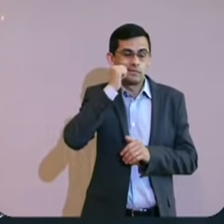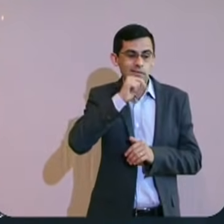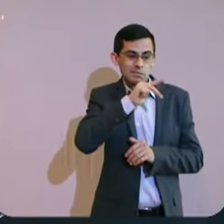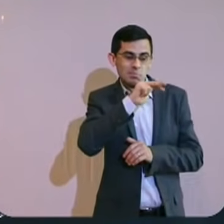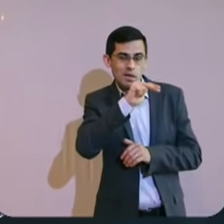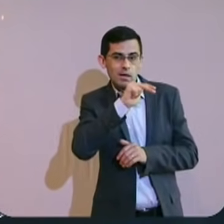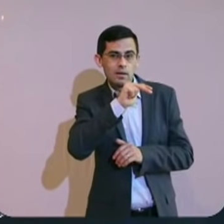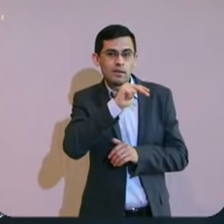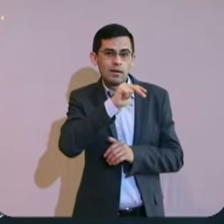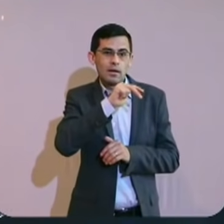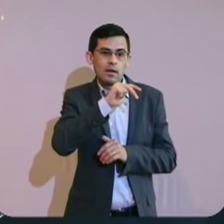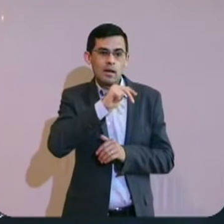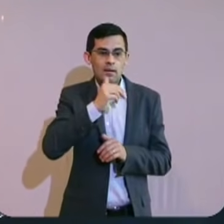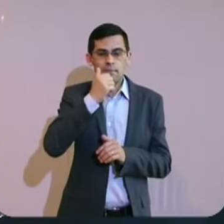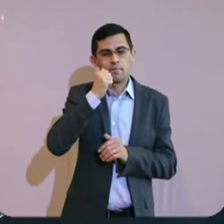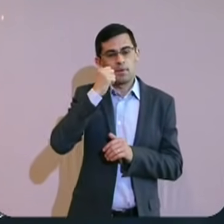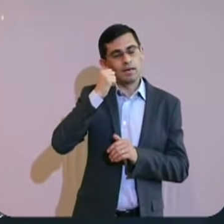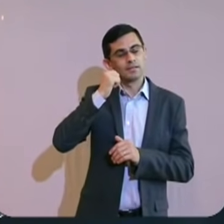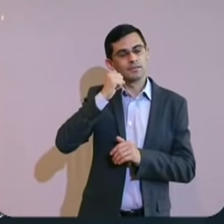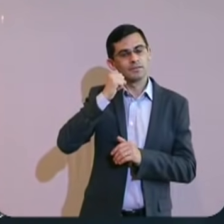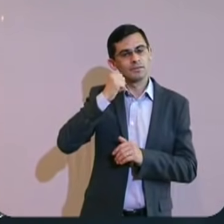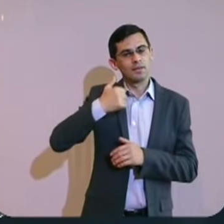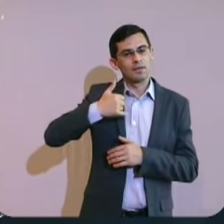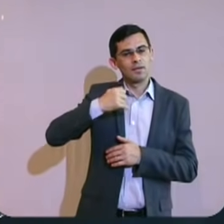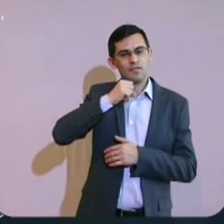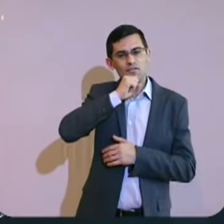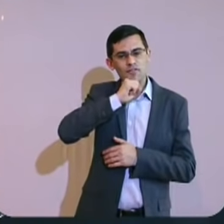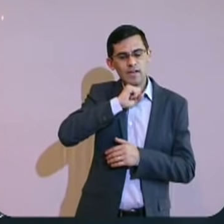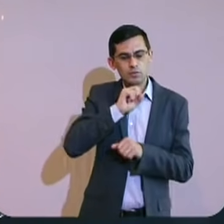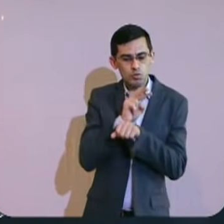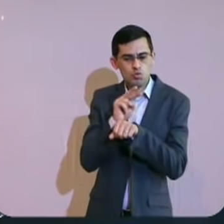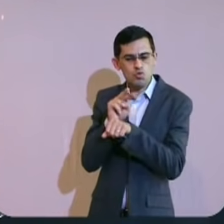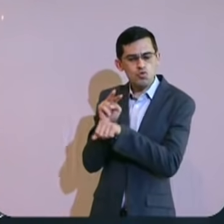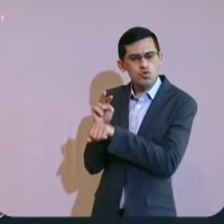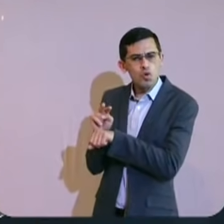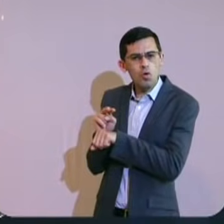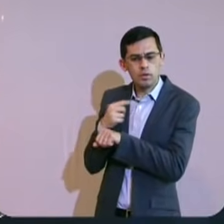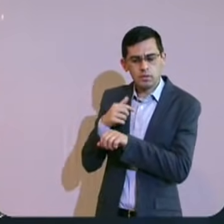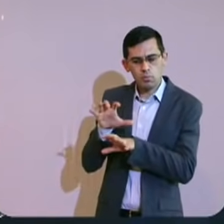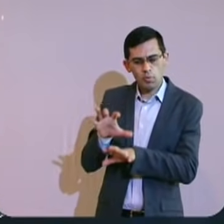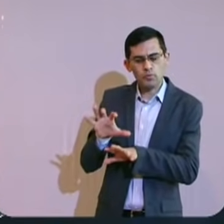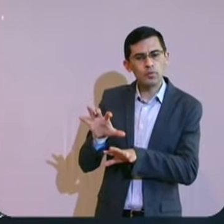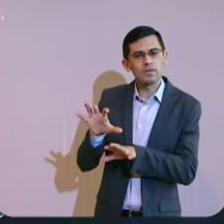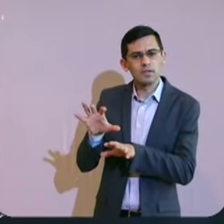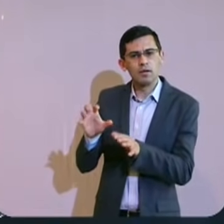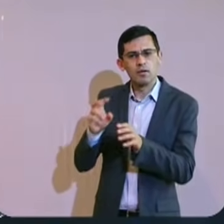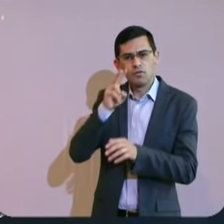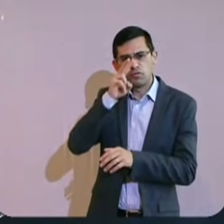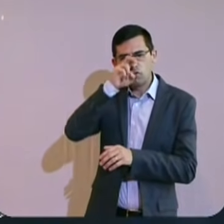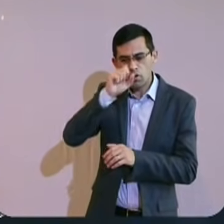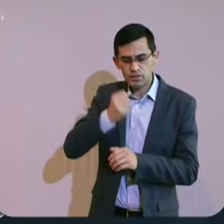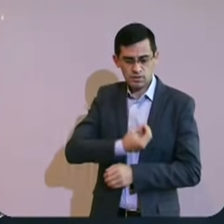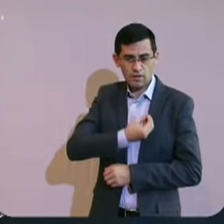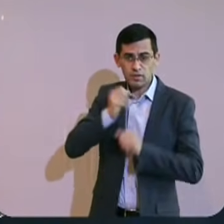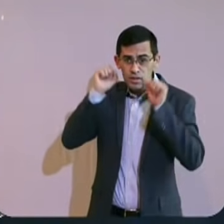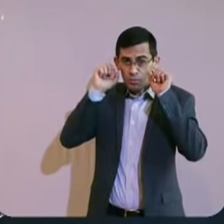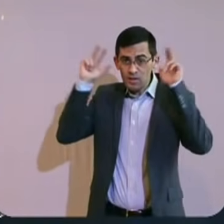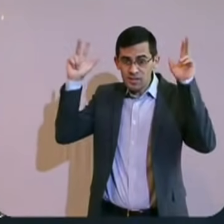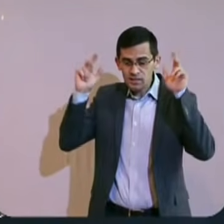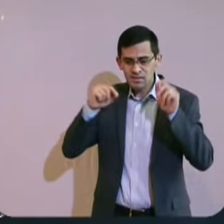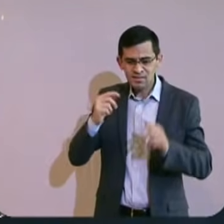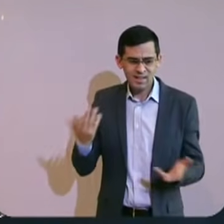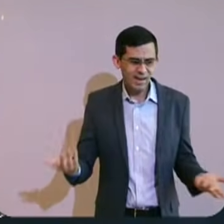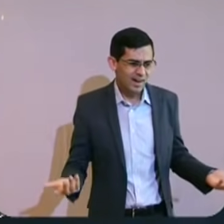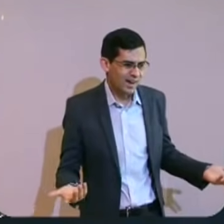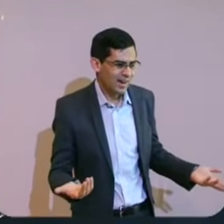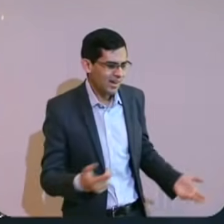dele, lembra que a irmã dele era mais velha, que cuidou dele, que tinha uma influência muito grande sobre Moisés, ele começa